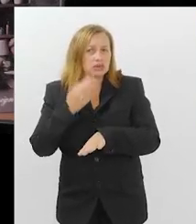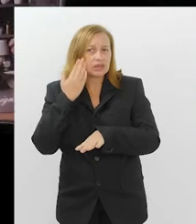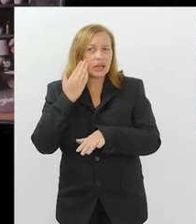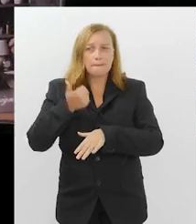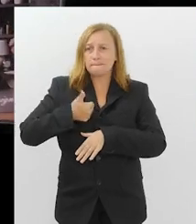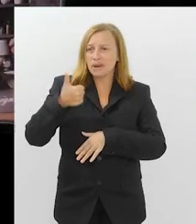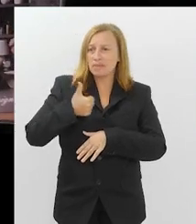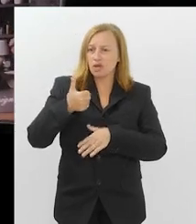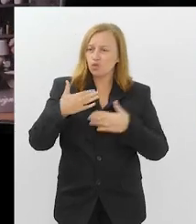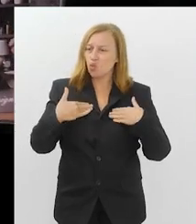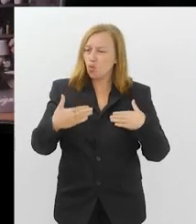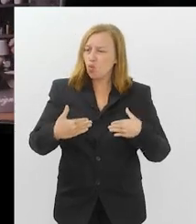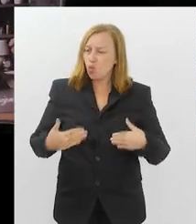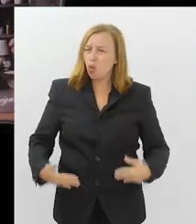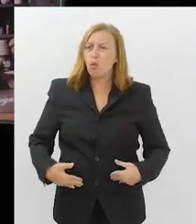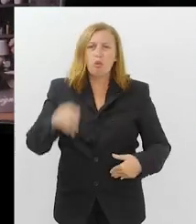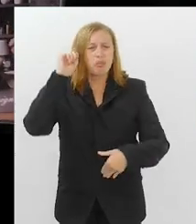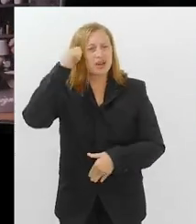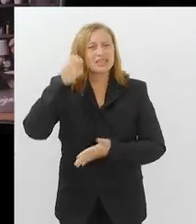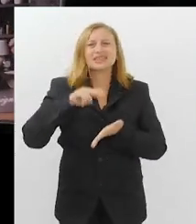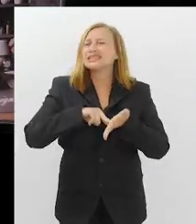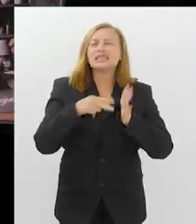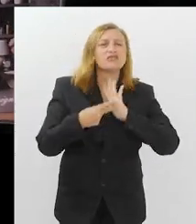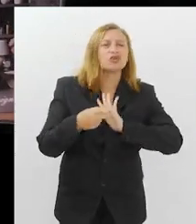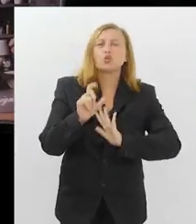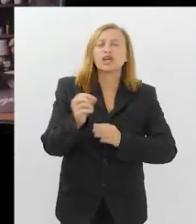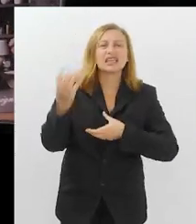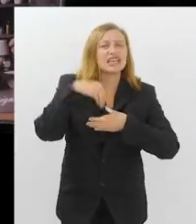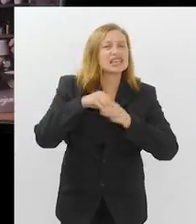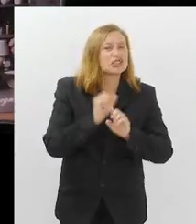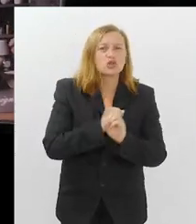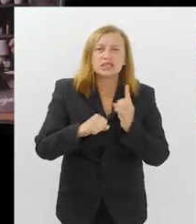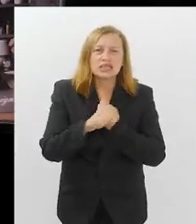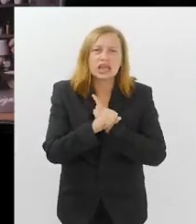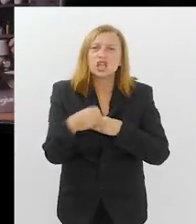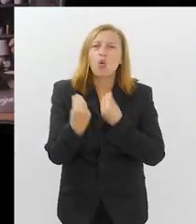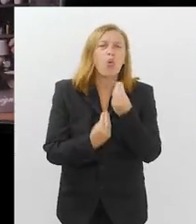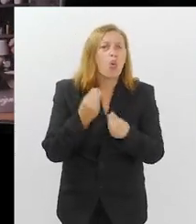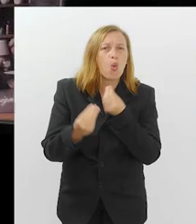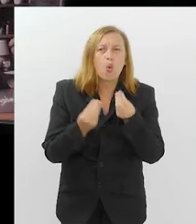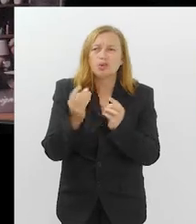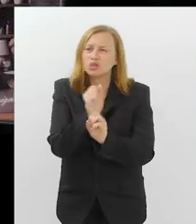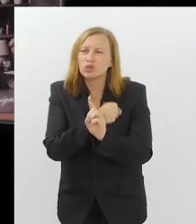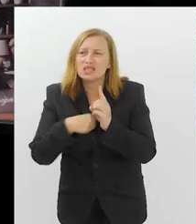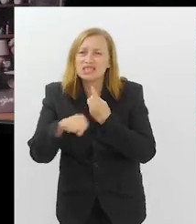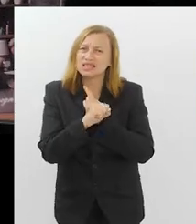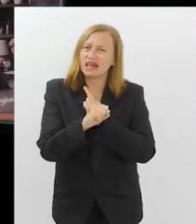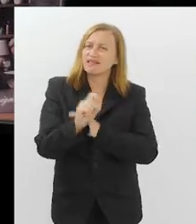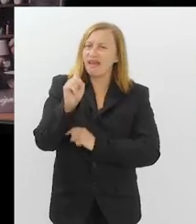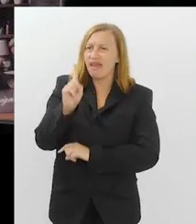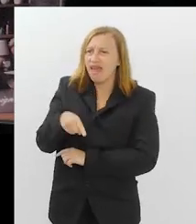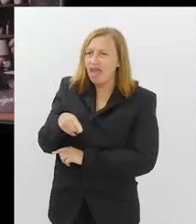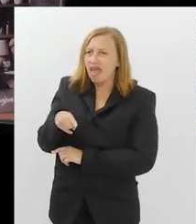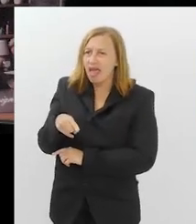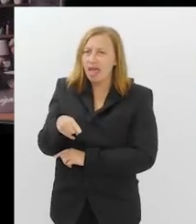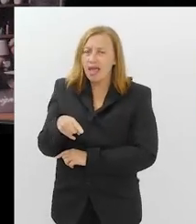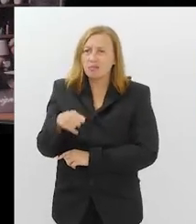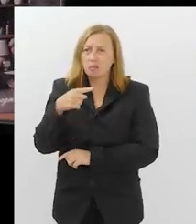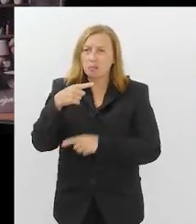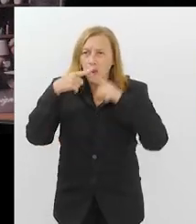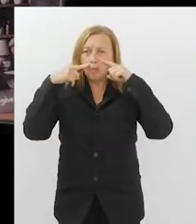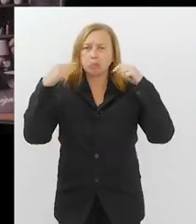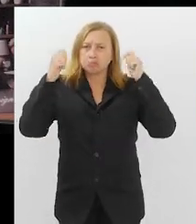corpos pretos. O que que isso significa na sociedade? Como a nossa sociedade é uma